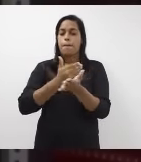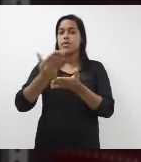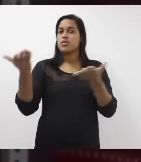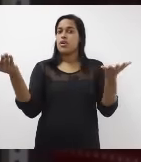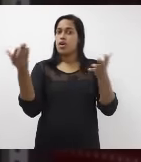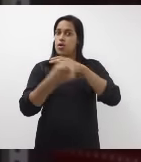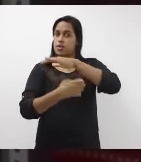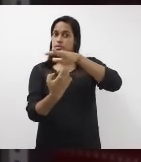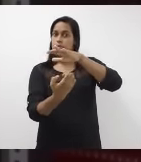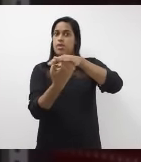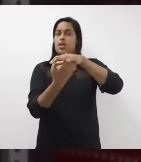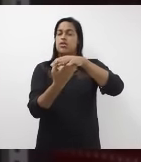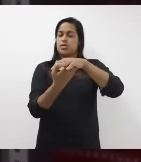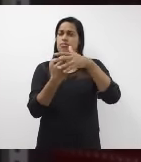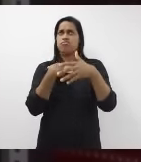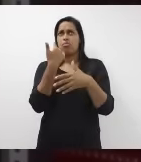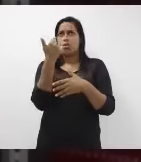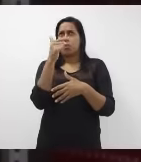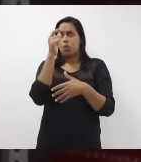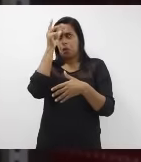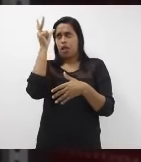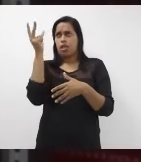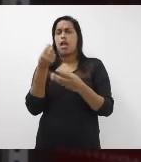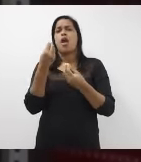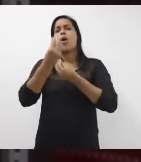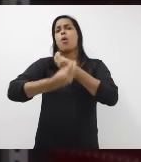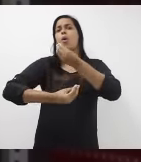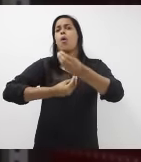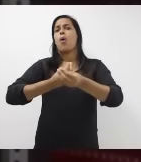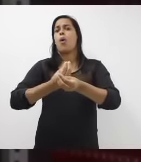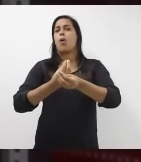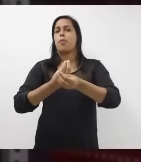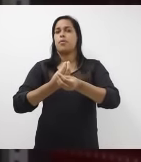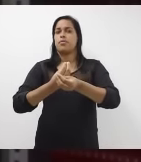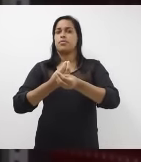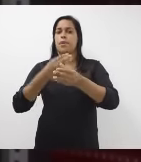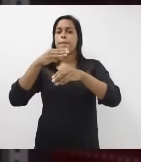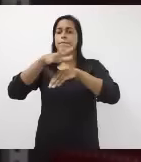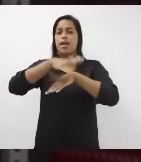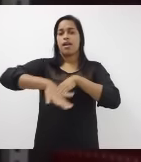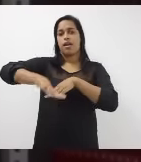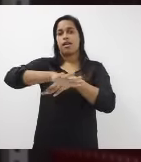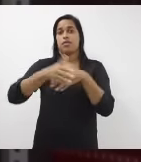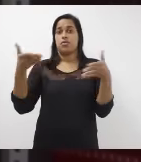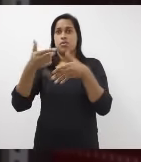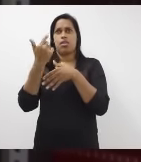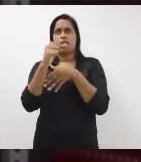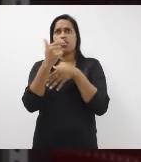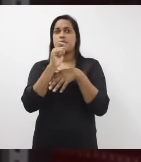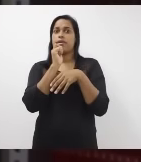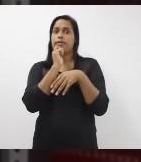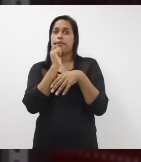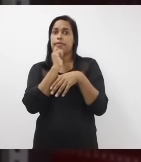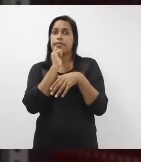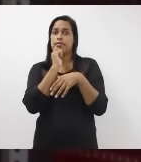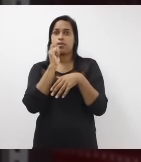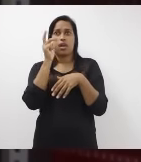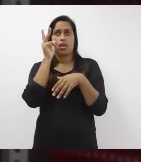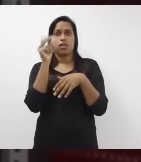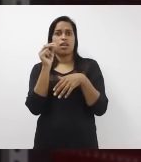não tem uma ideia de como o mercado se comporta anteriormente. Então, como você ainda não tem